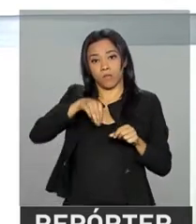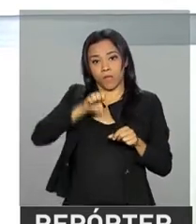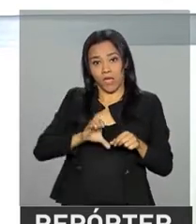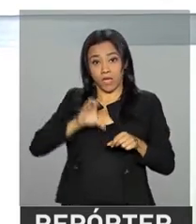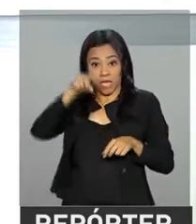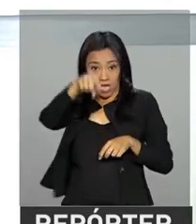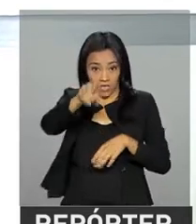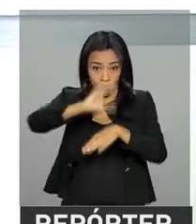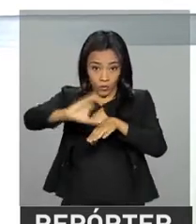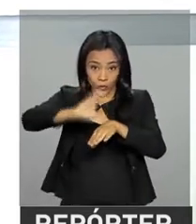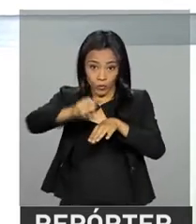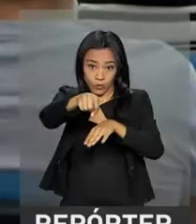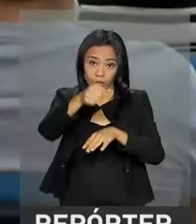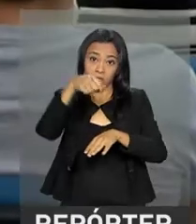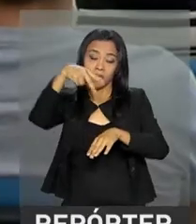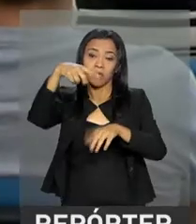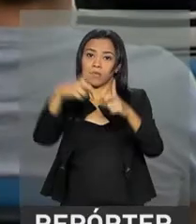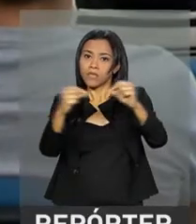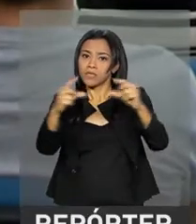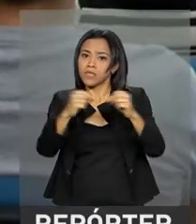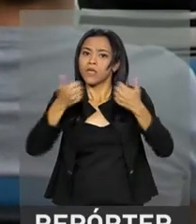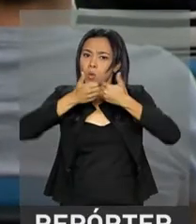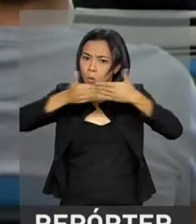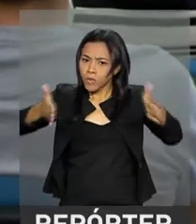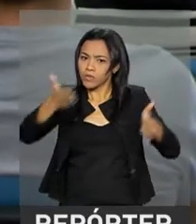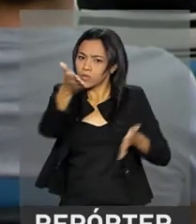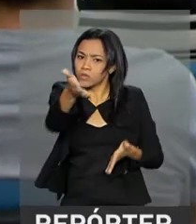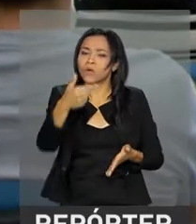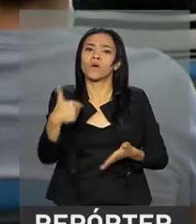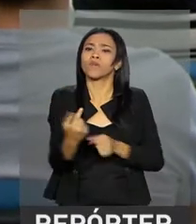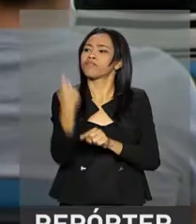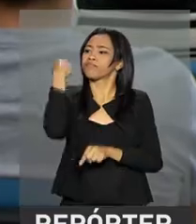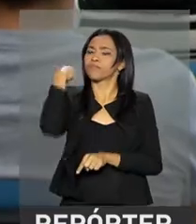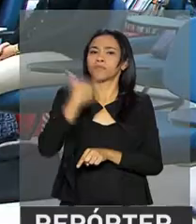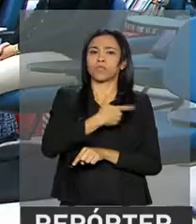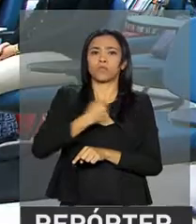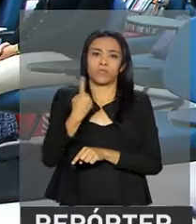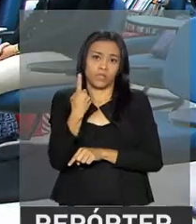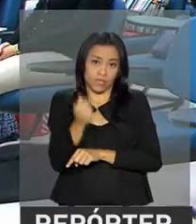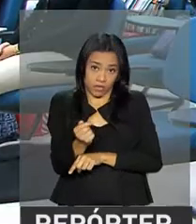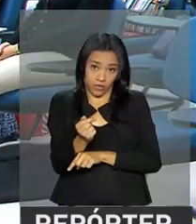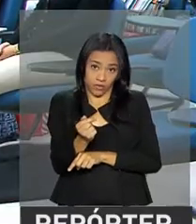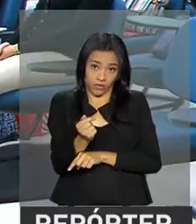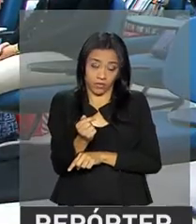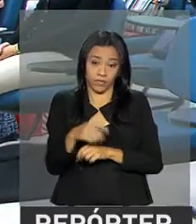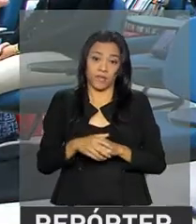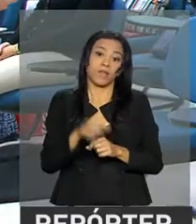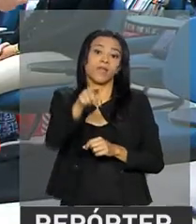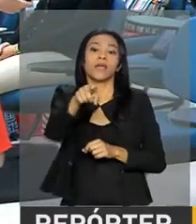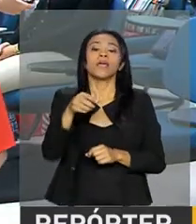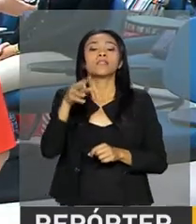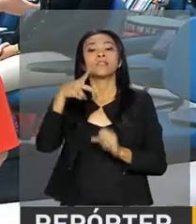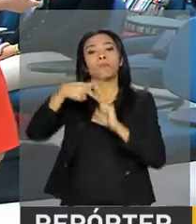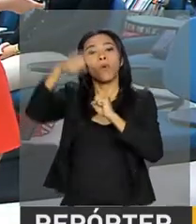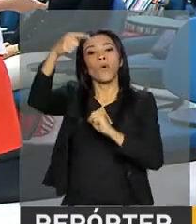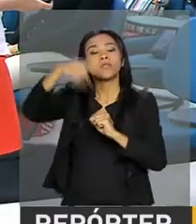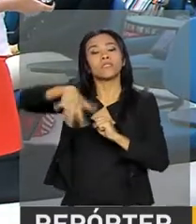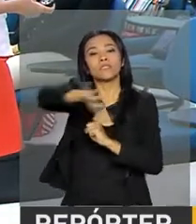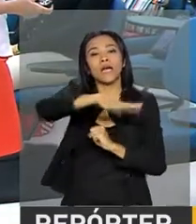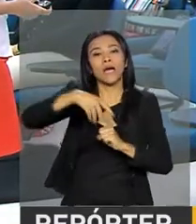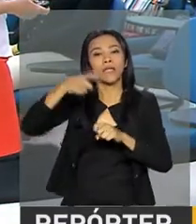curso em brasília por exemplo começou as atividades em 2017 esse programa de pós-graduação na área de odontologia